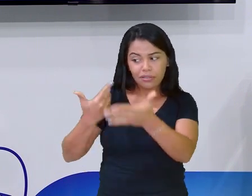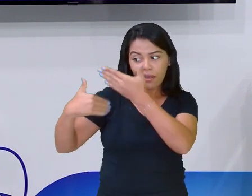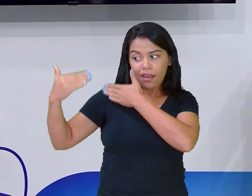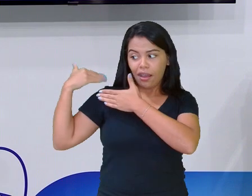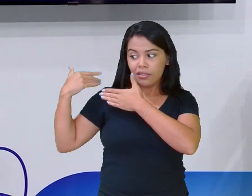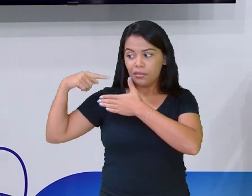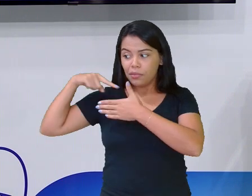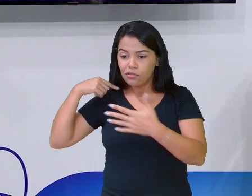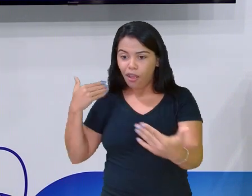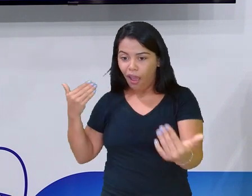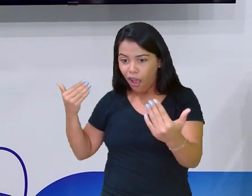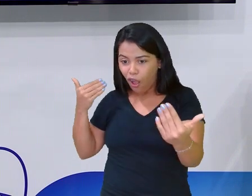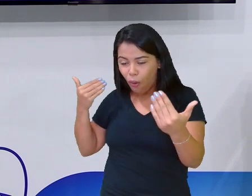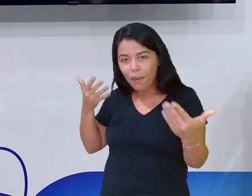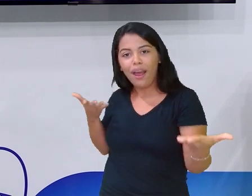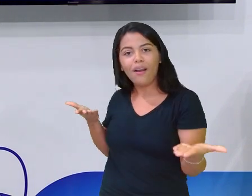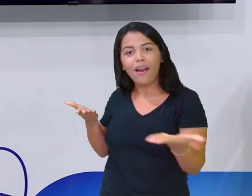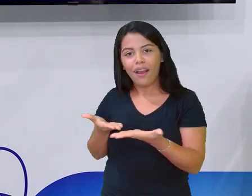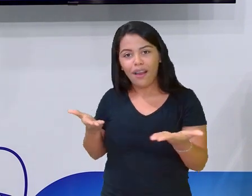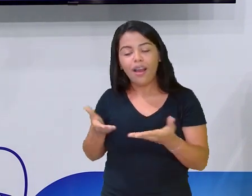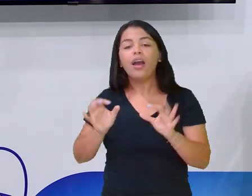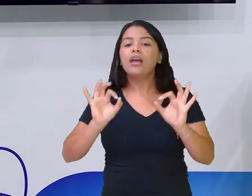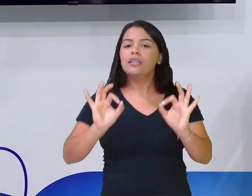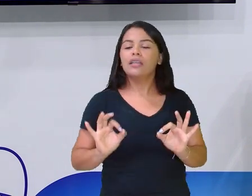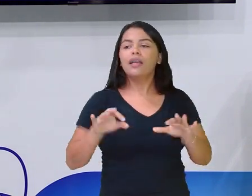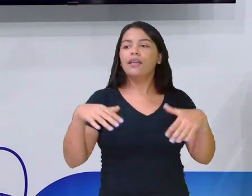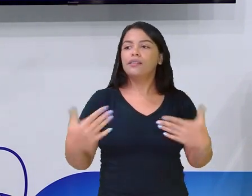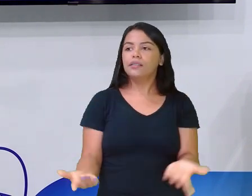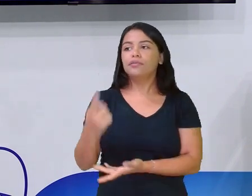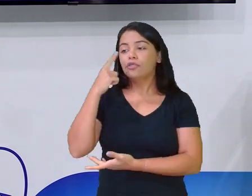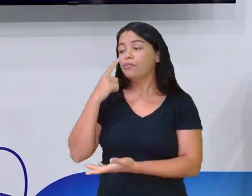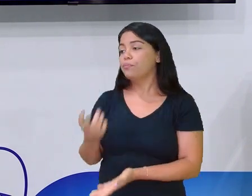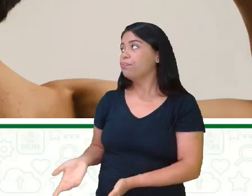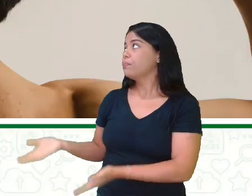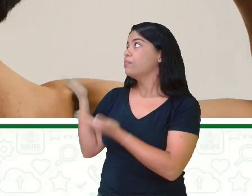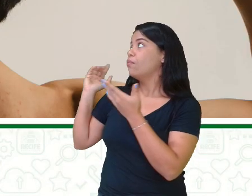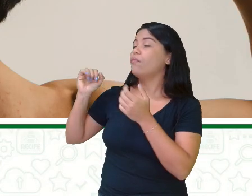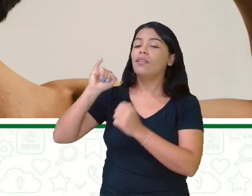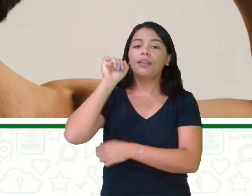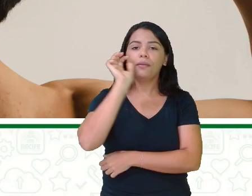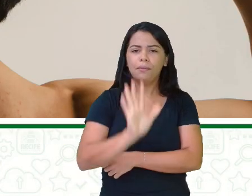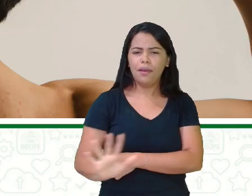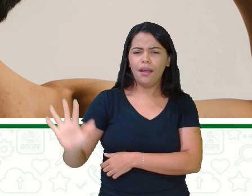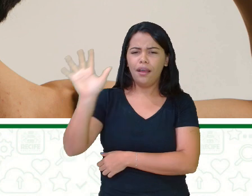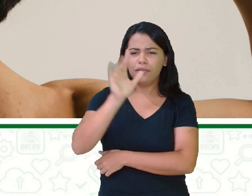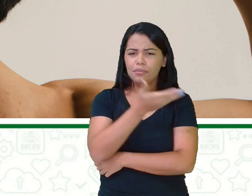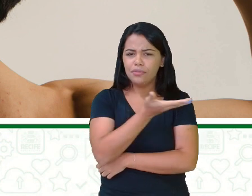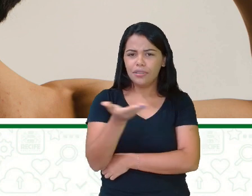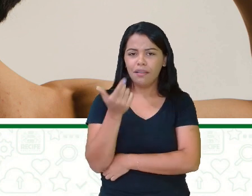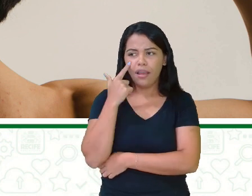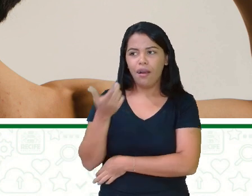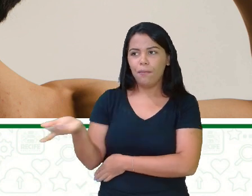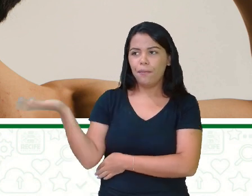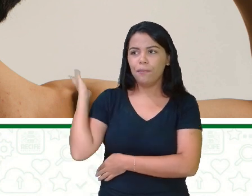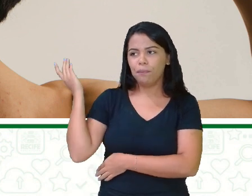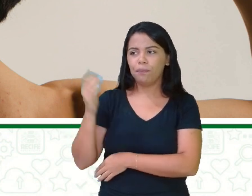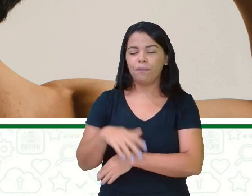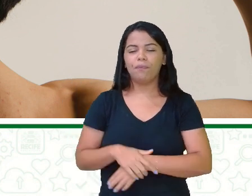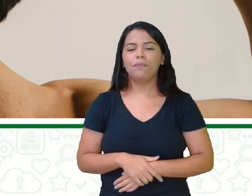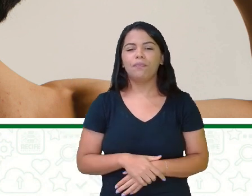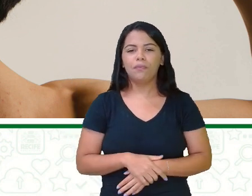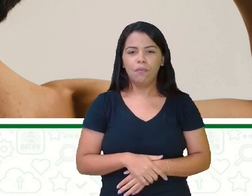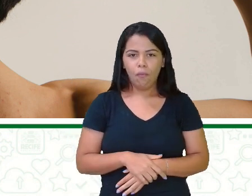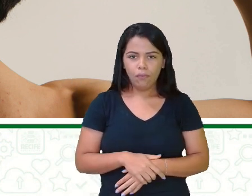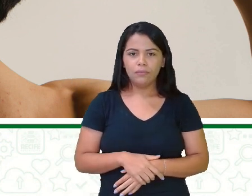entendimento dos assuntos, de qualquer assunto. Eu trouxe a imagem, a ilustração desse